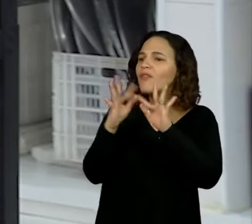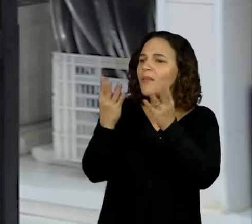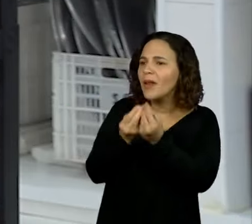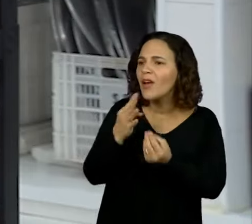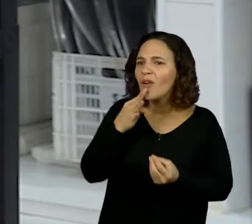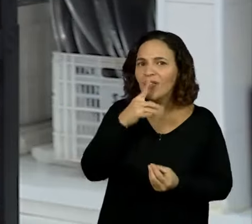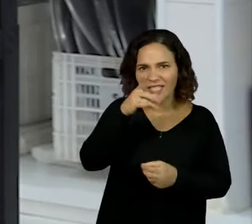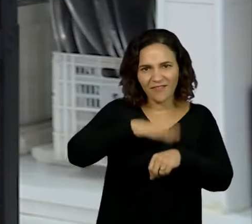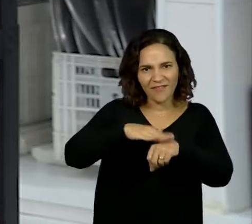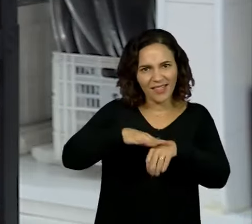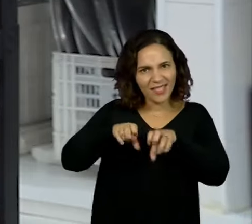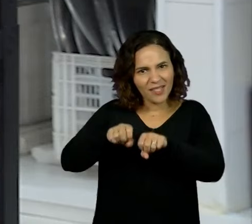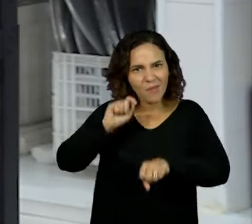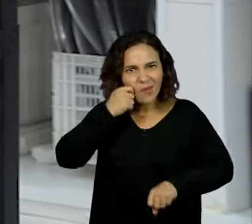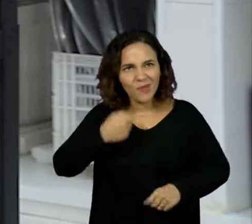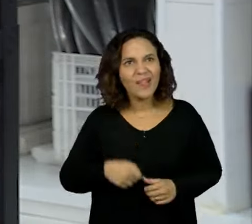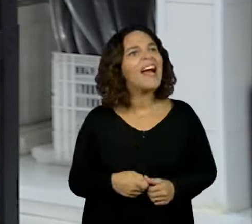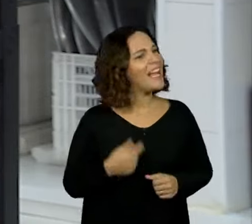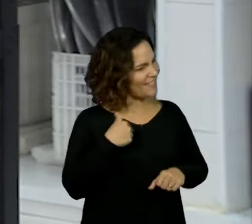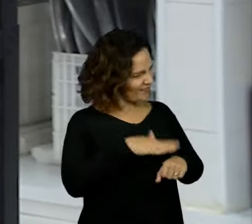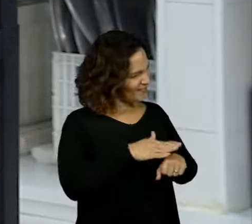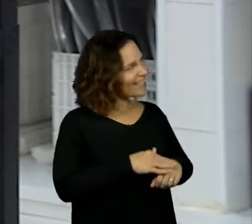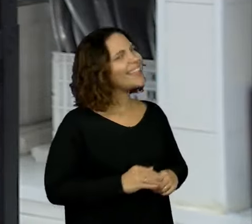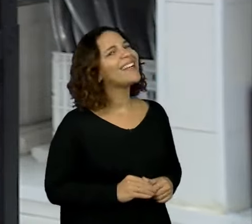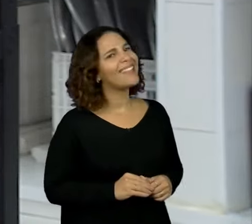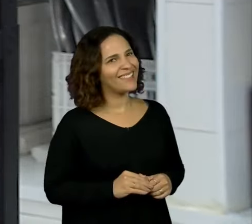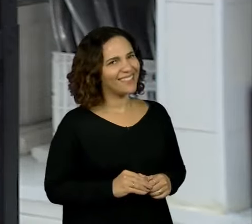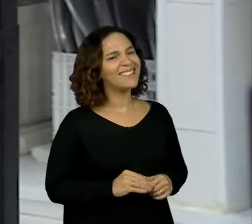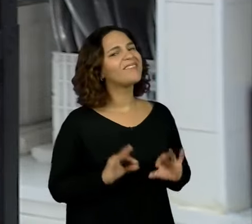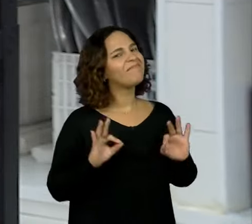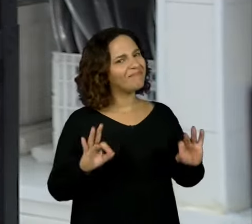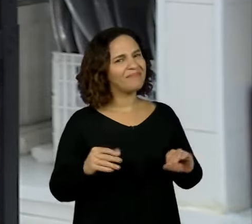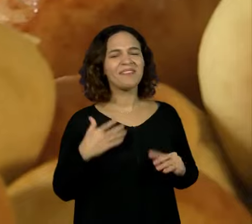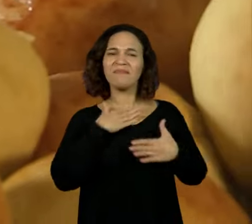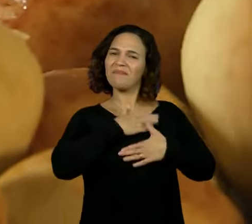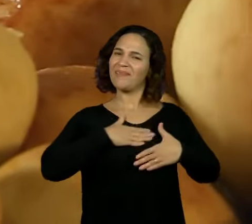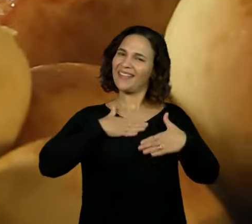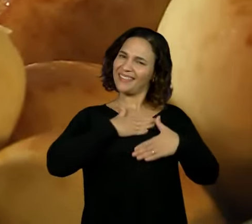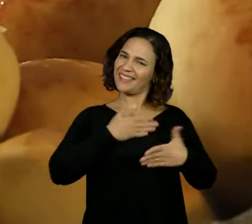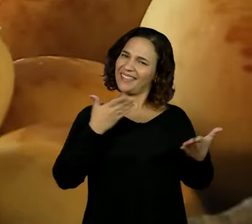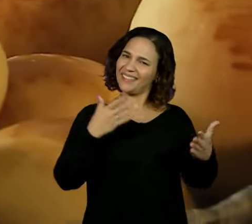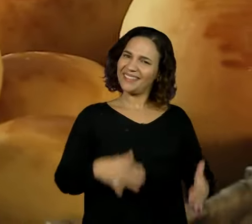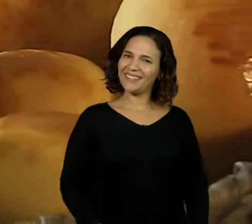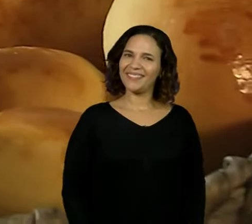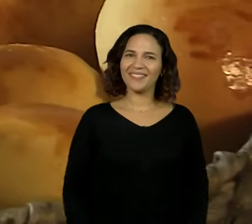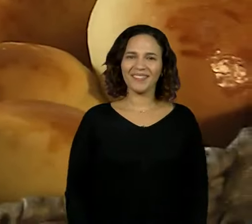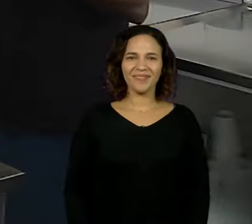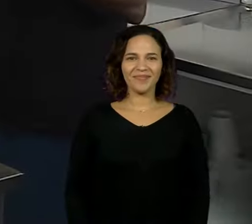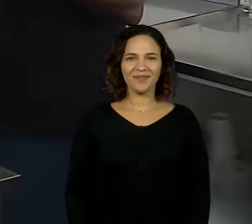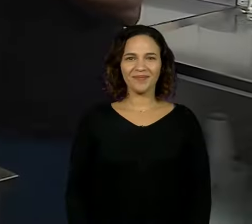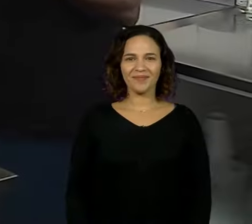senhora faria um pão para a gente ver? Ah, faria. Faria mesmo. Com prazer.